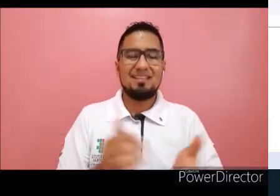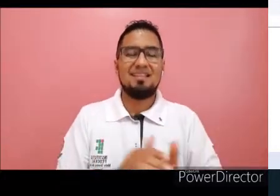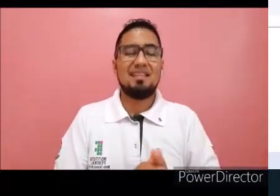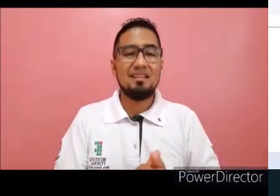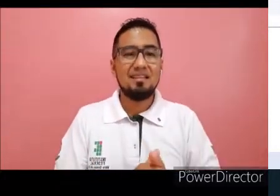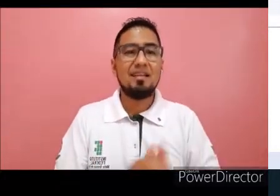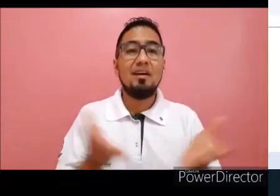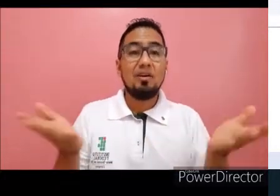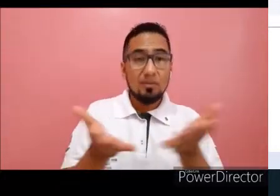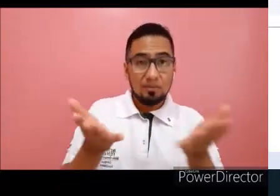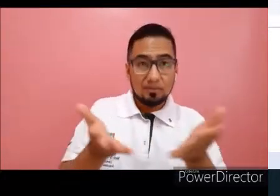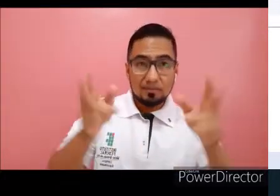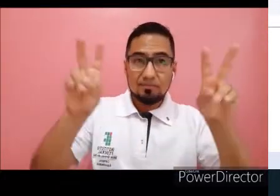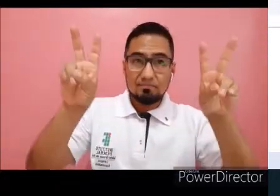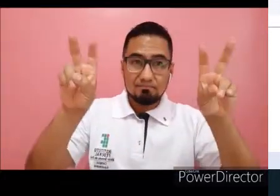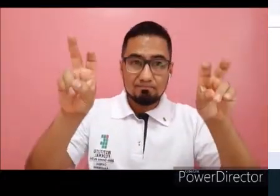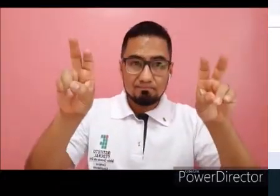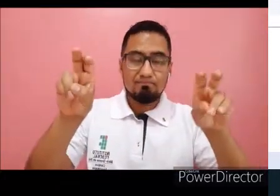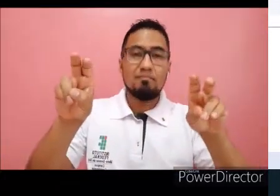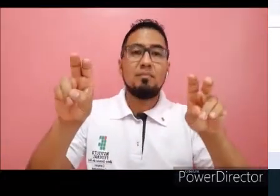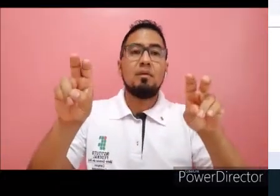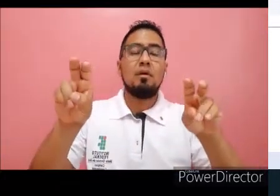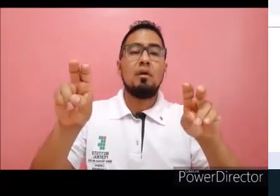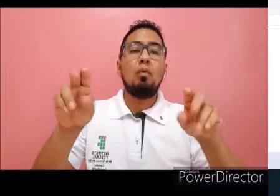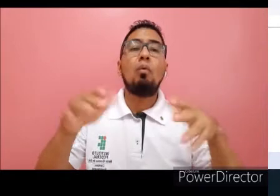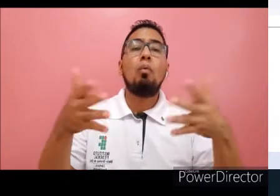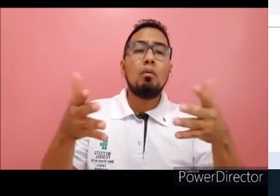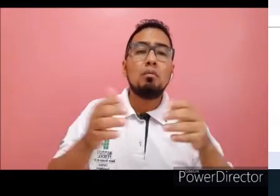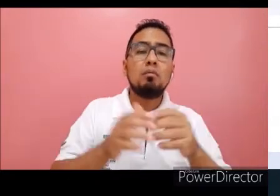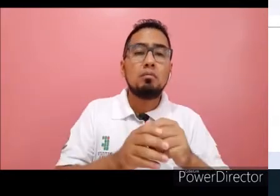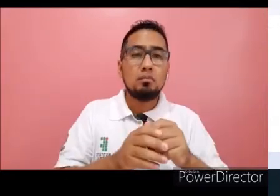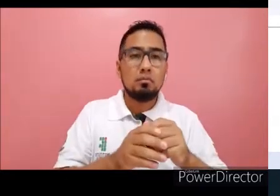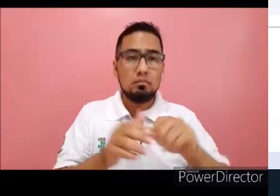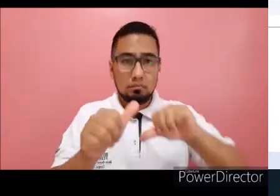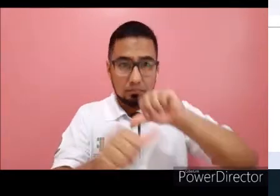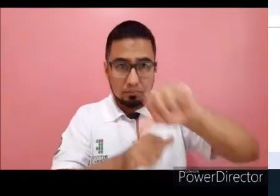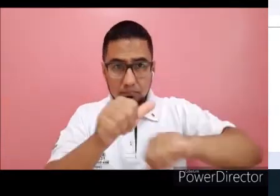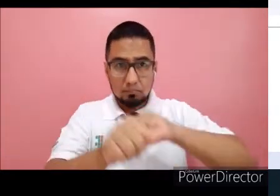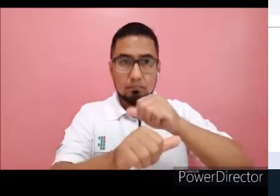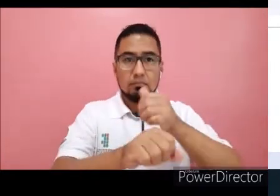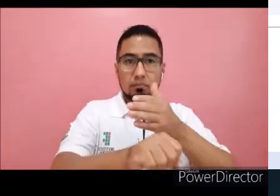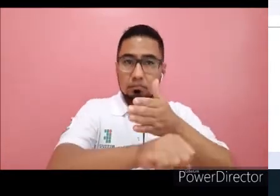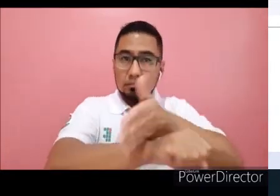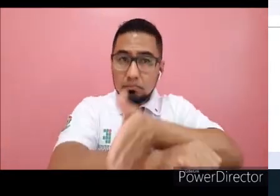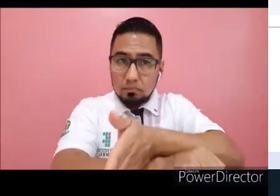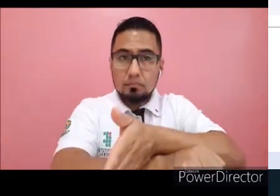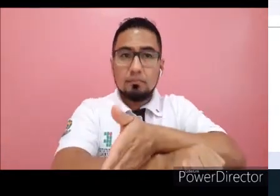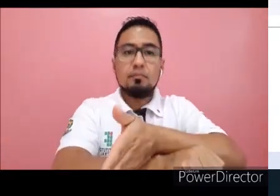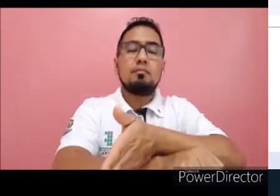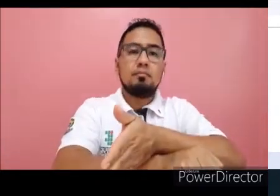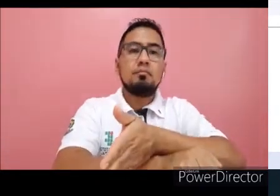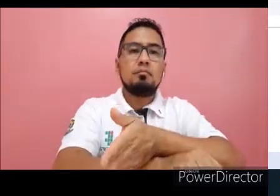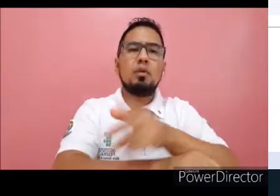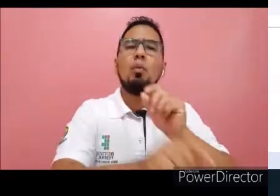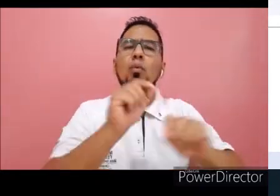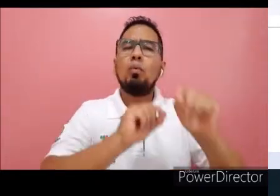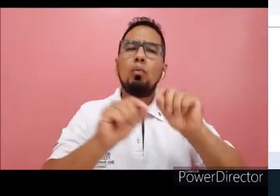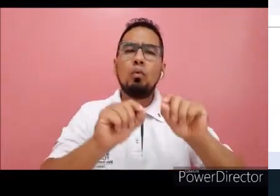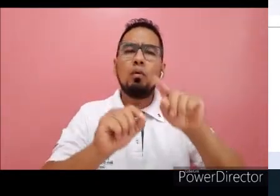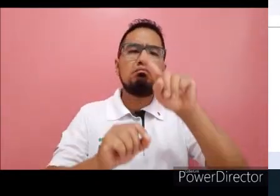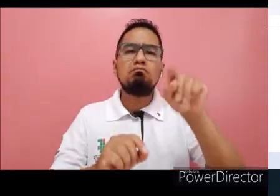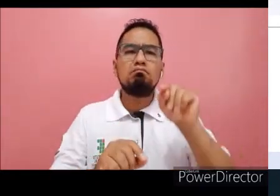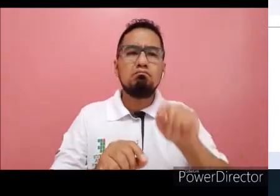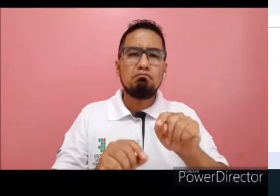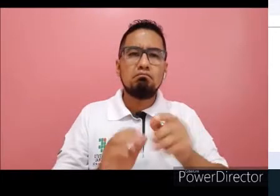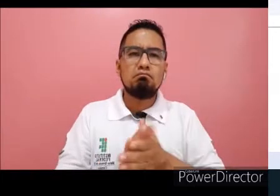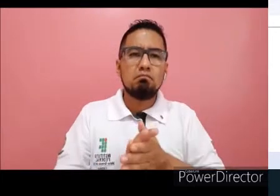Bom dia, pessoal. Vamos falar hoje sobre modificadores de acesso, tá? O que é isso?